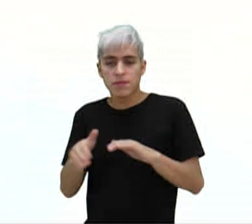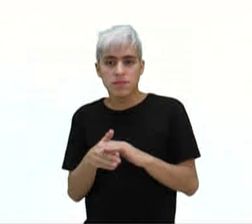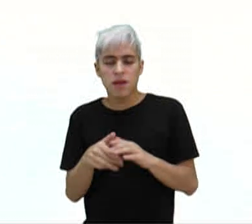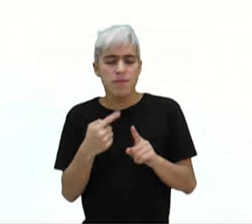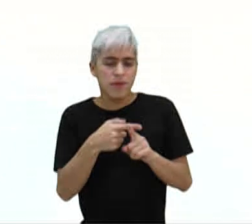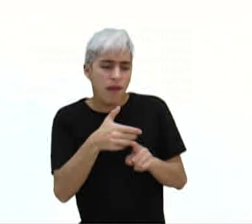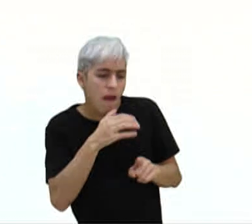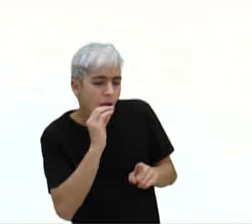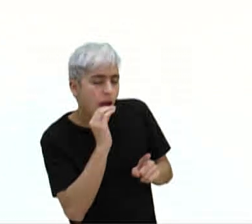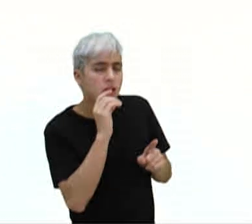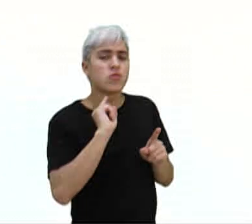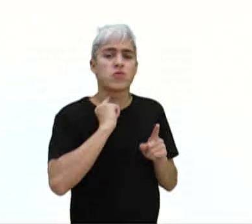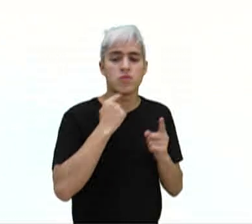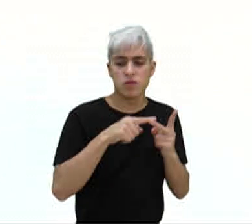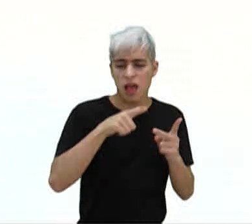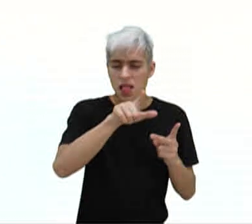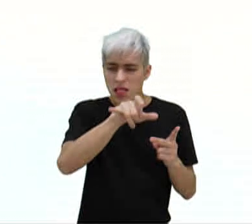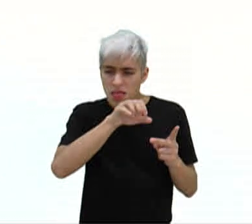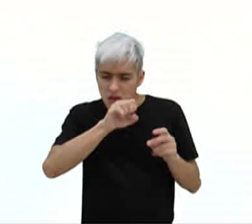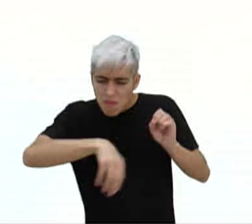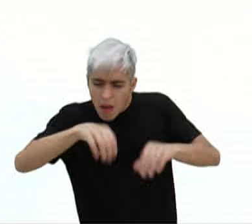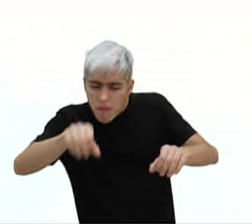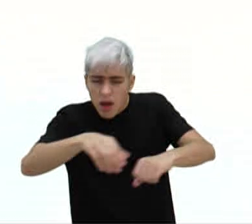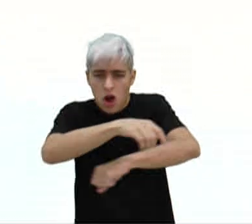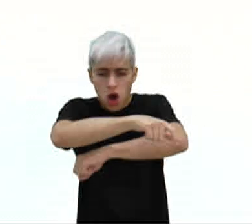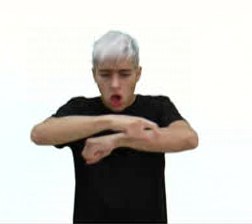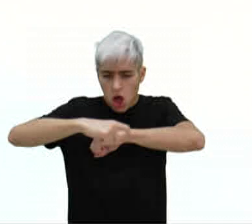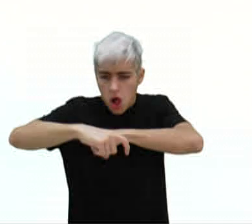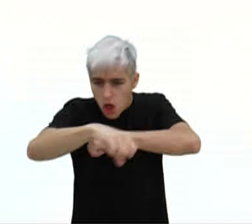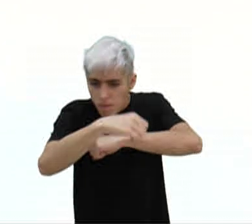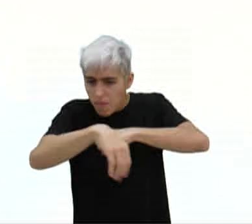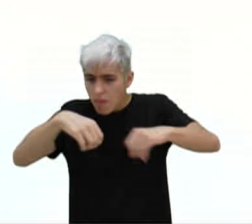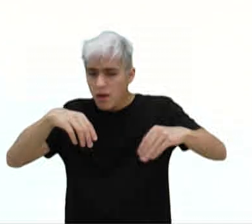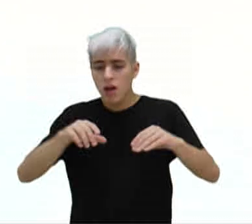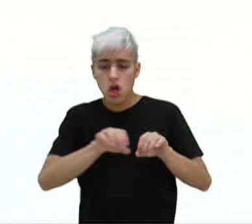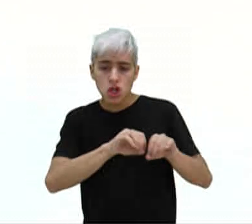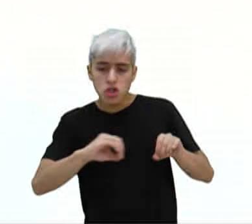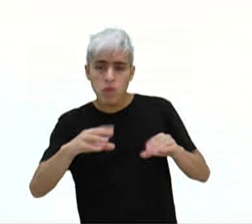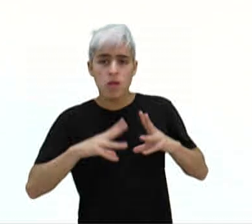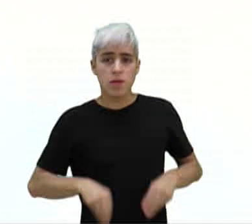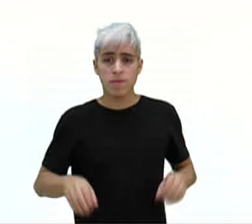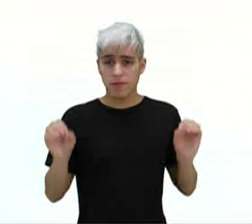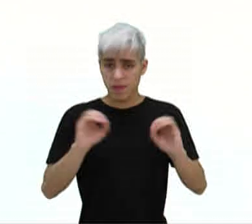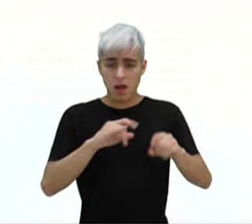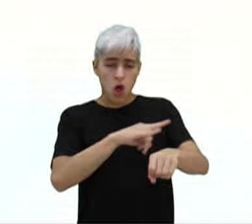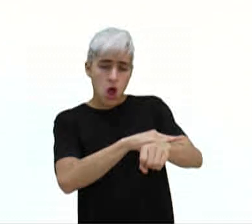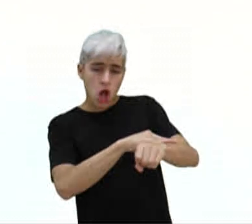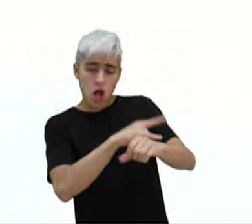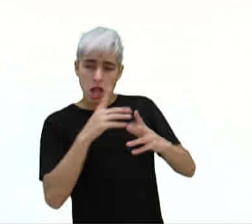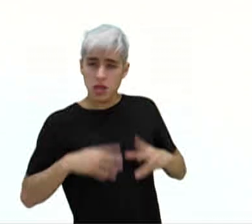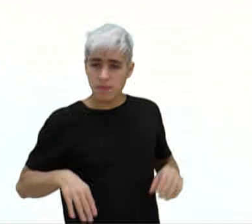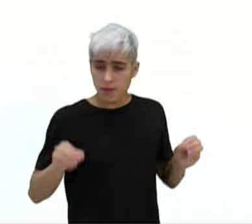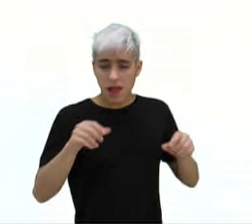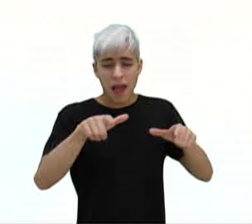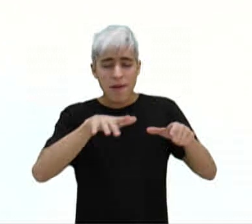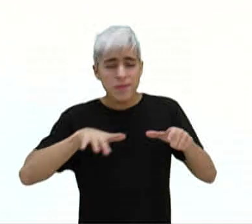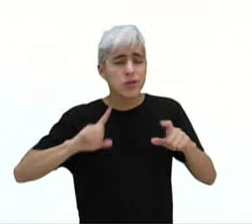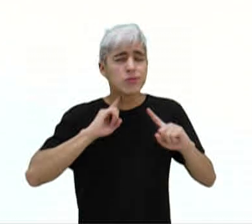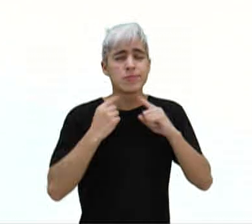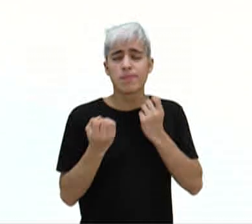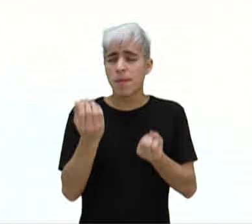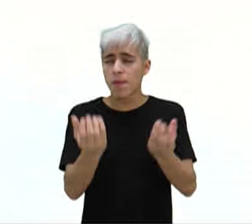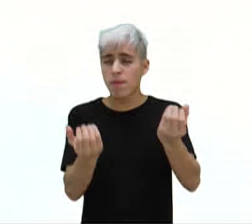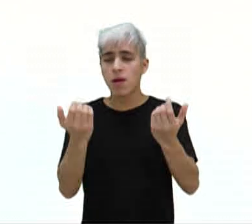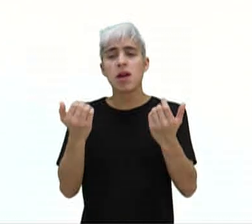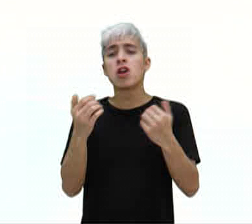água suja, o lixo espalhado pelas ruas, o esgoto não tratado, ambientes poluídos. E as doenças mais